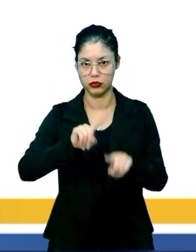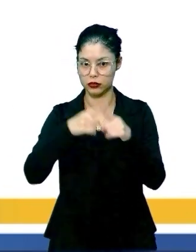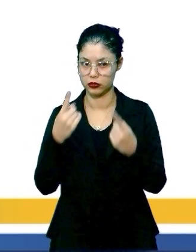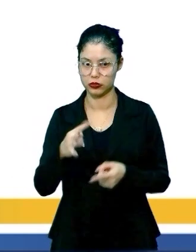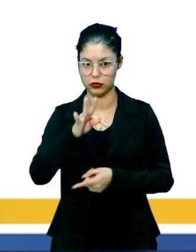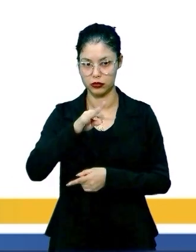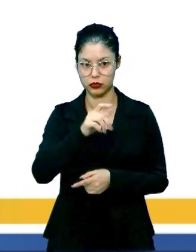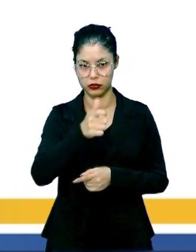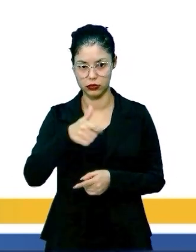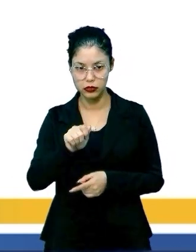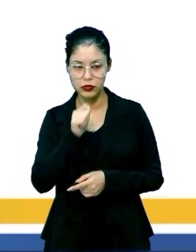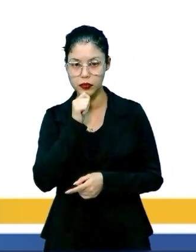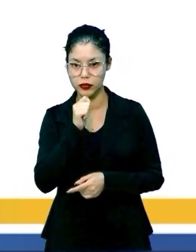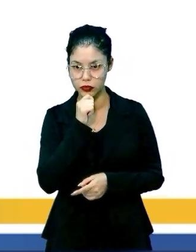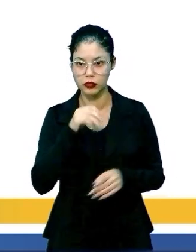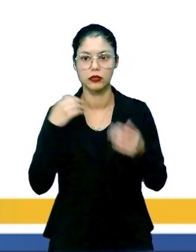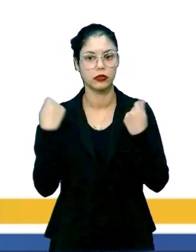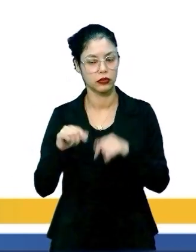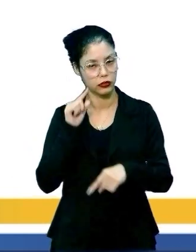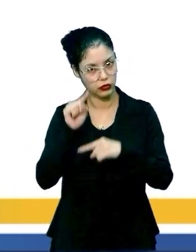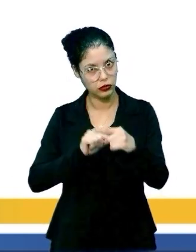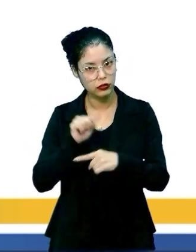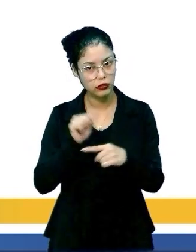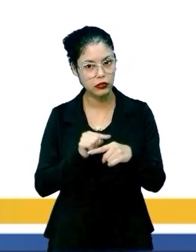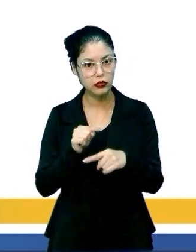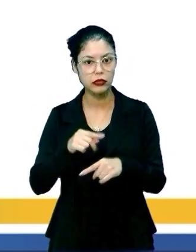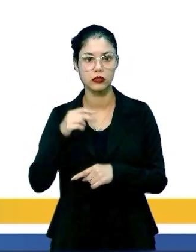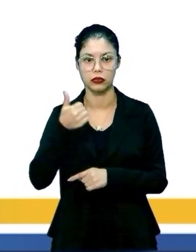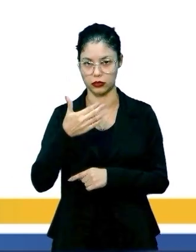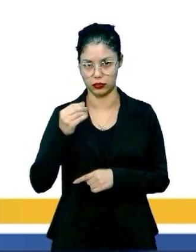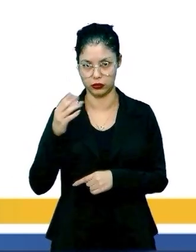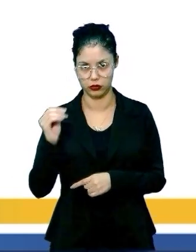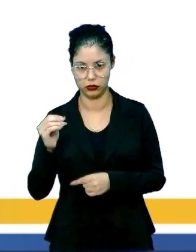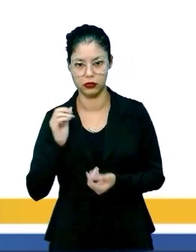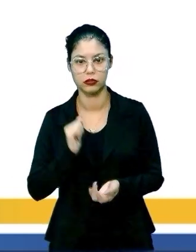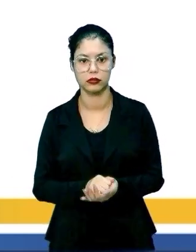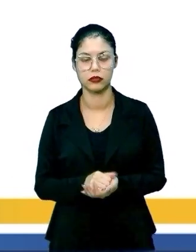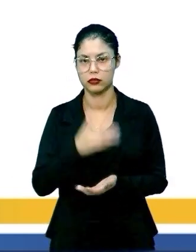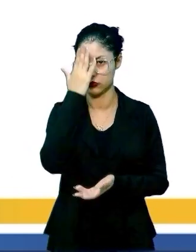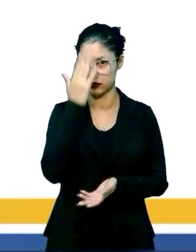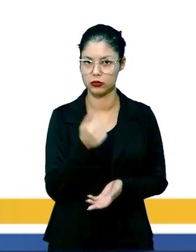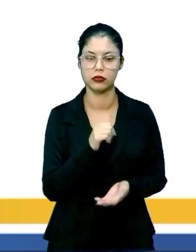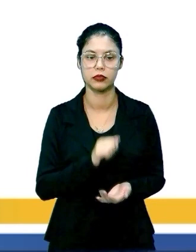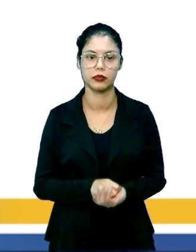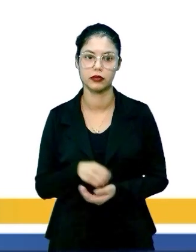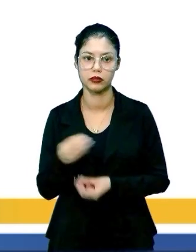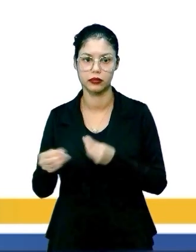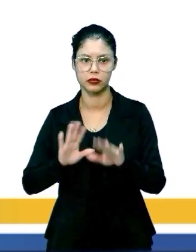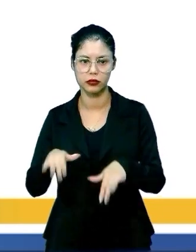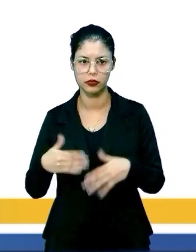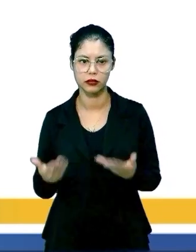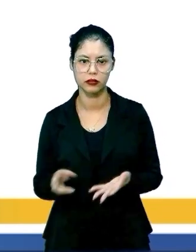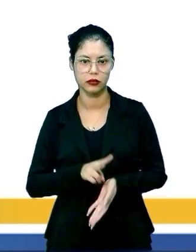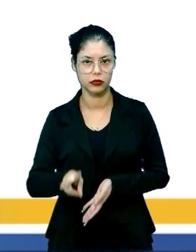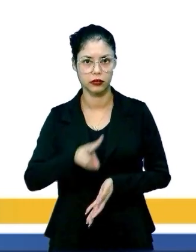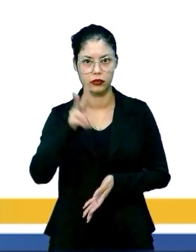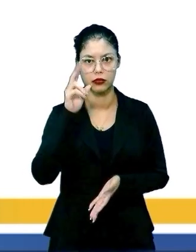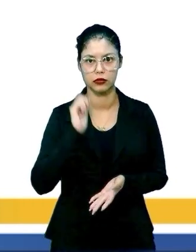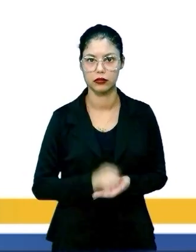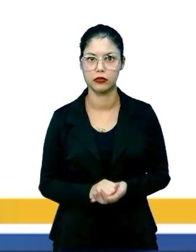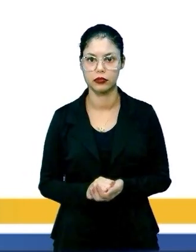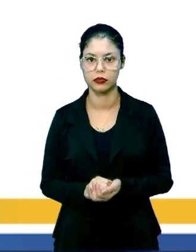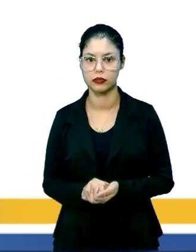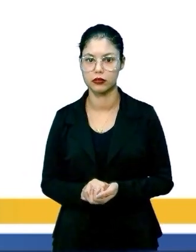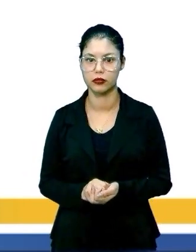taxa percentual você deve dividir por 100 para saber o valor da taxa percentual,